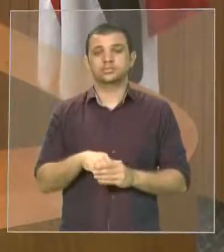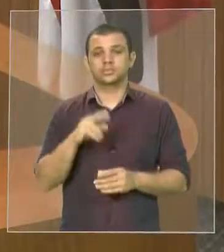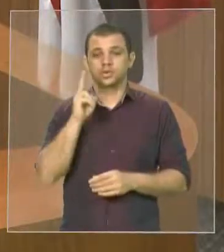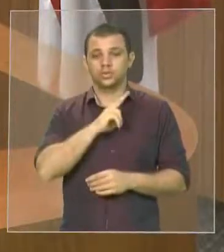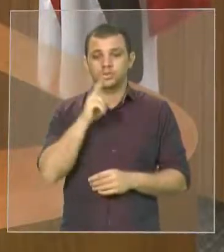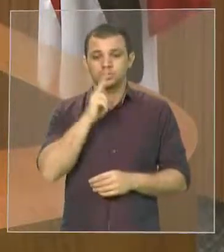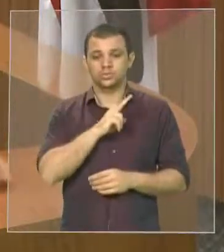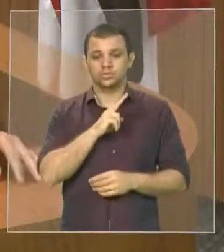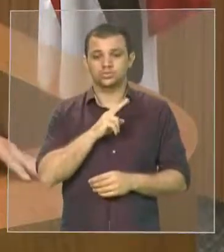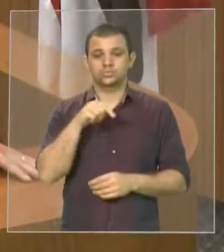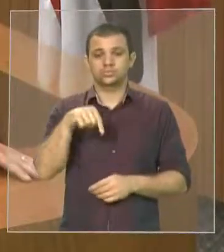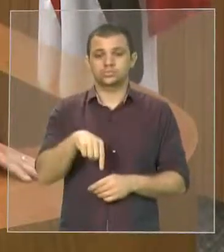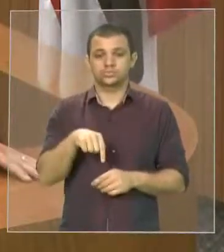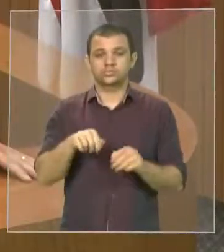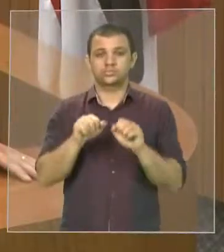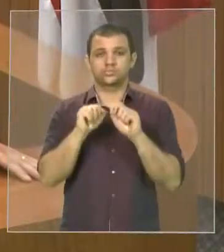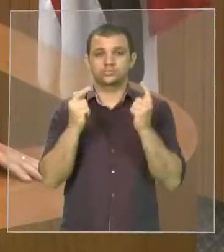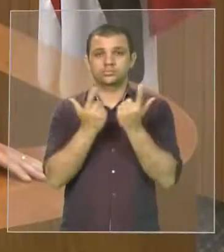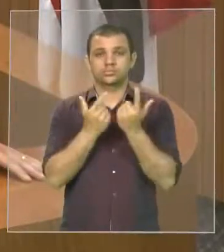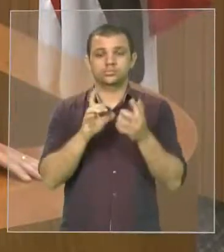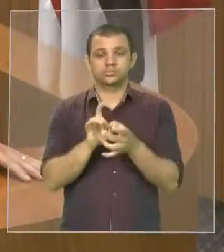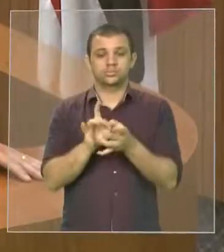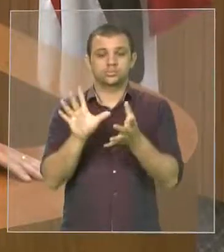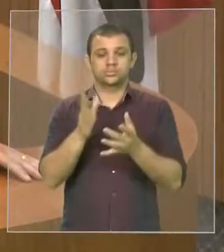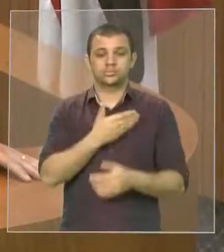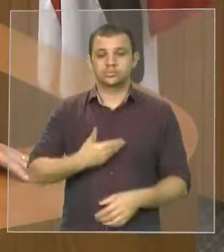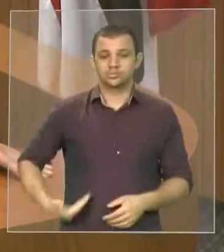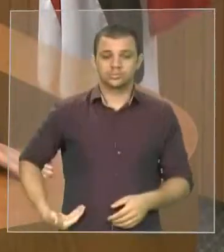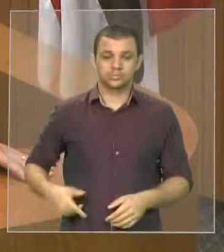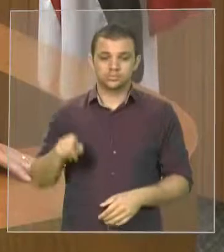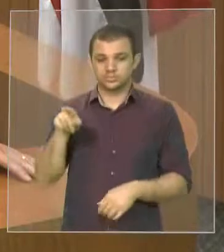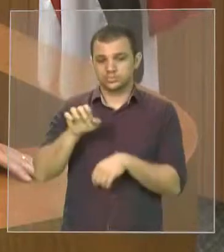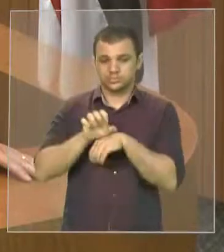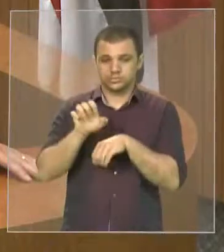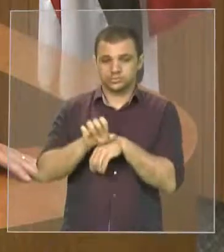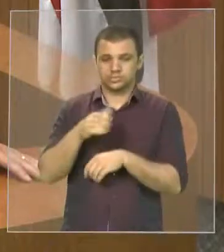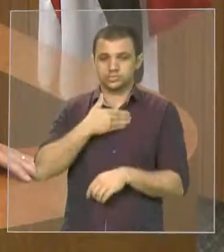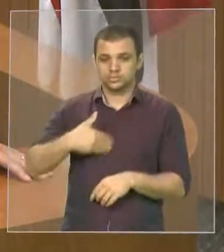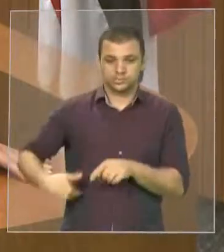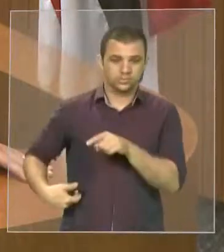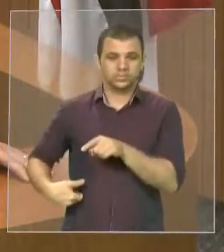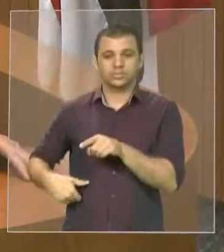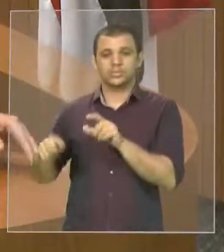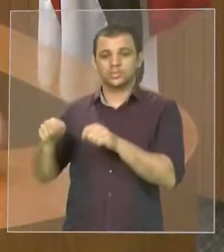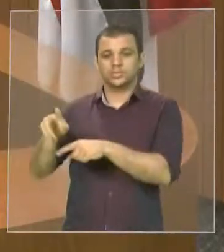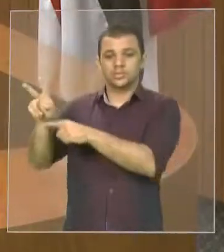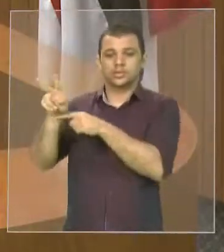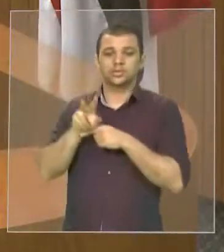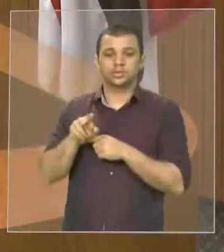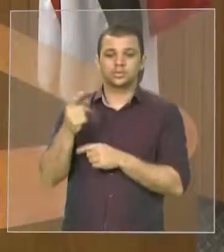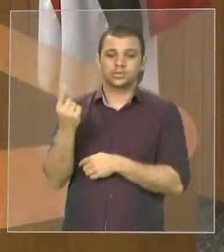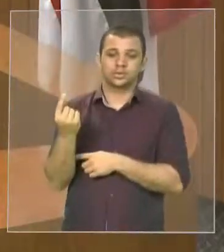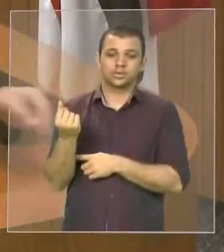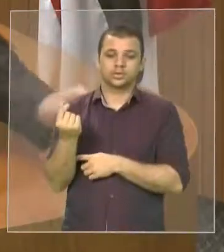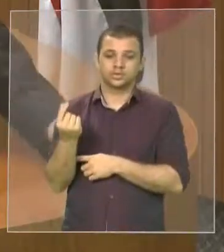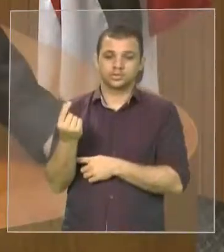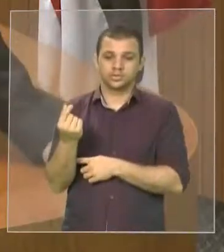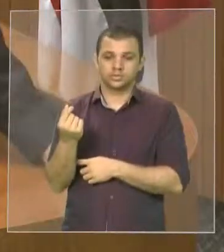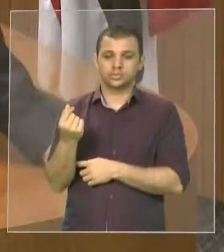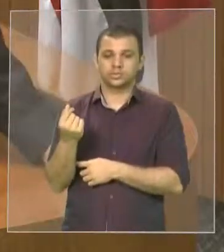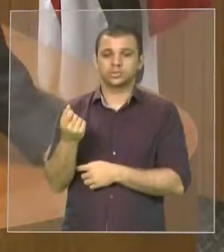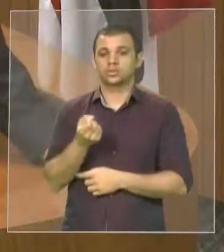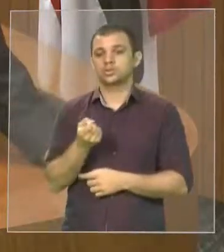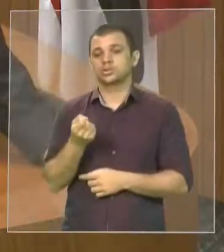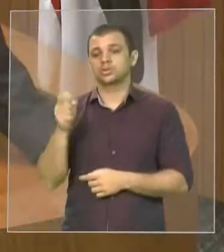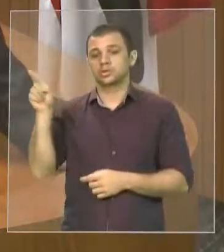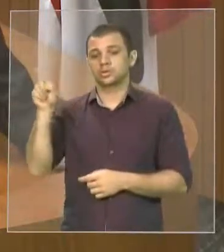para que essa Casa autorize o Governo do Estado, o Poder Executivo, a contratar empréstimos